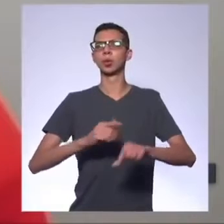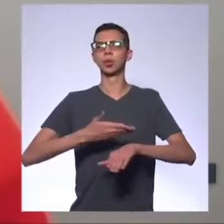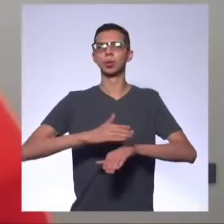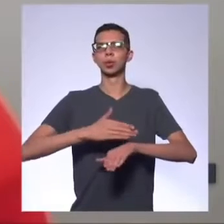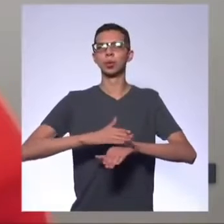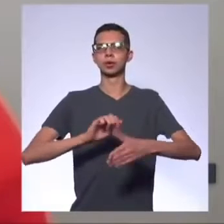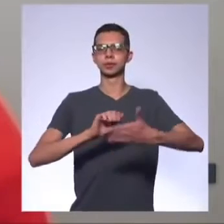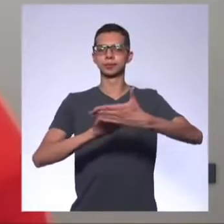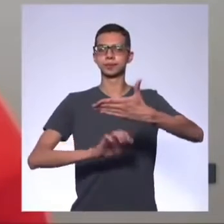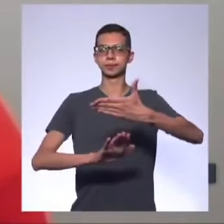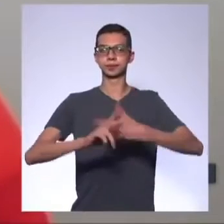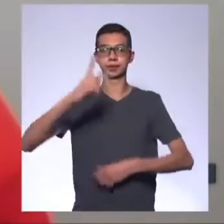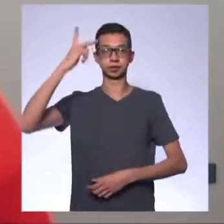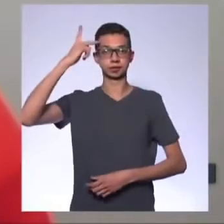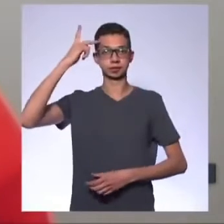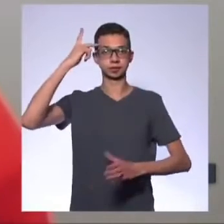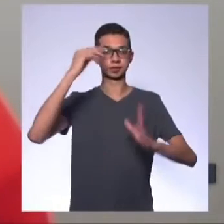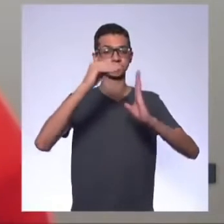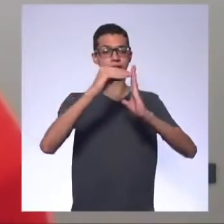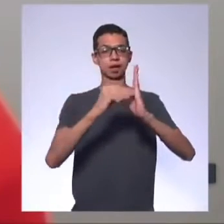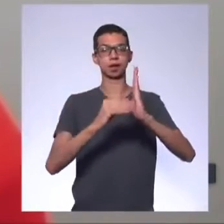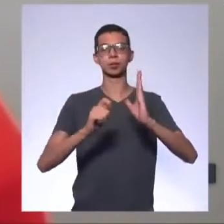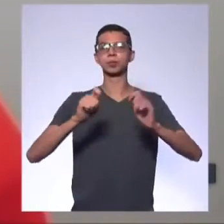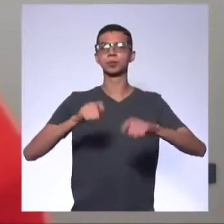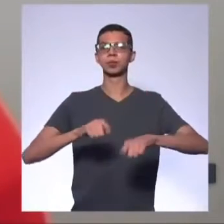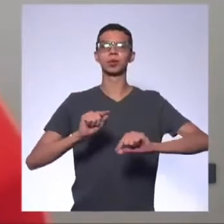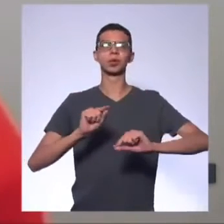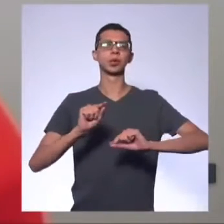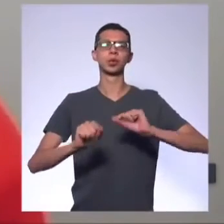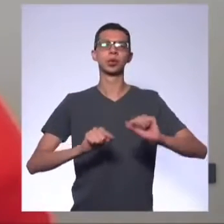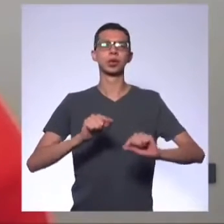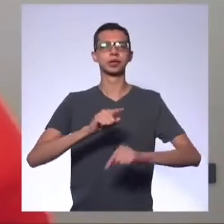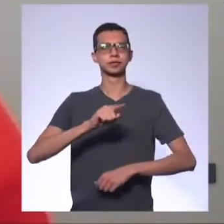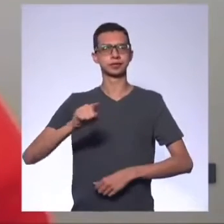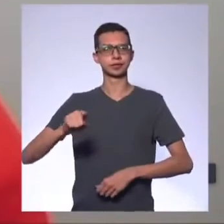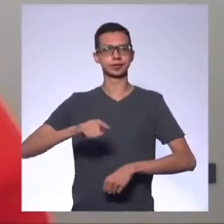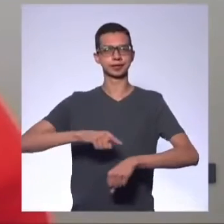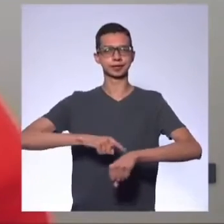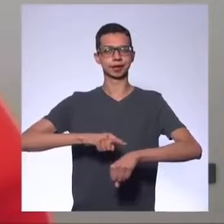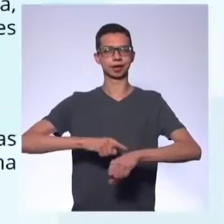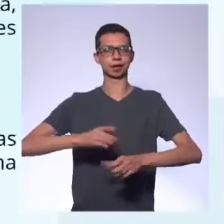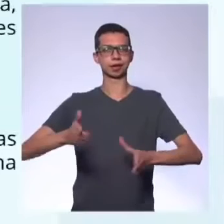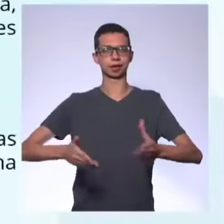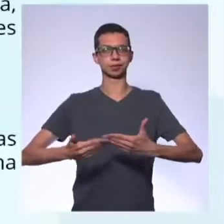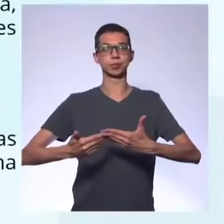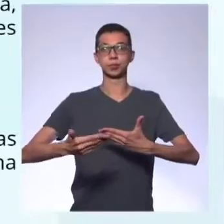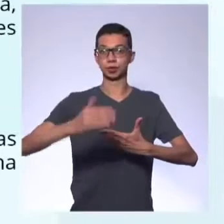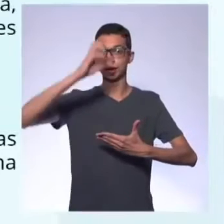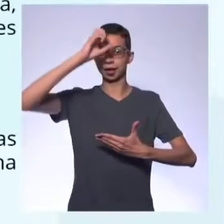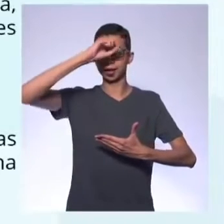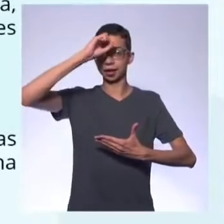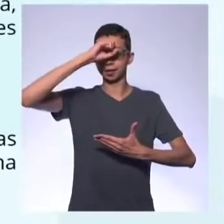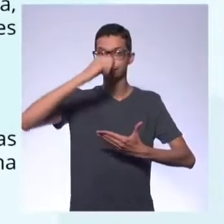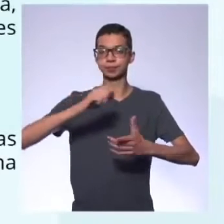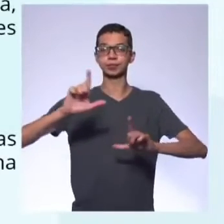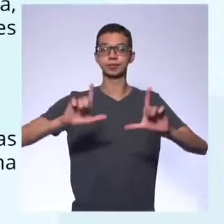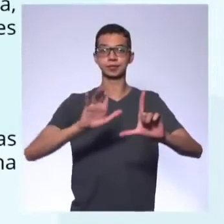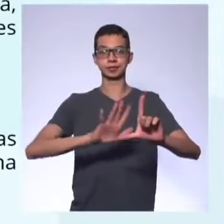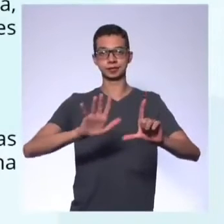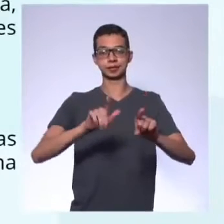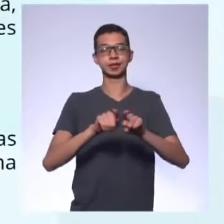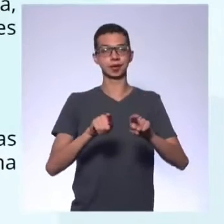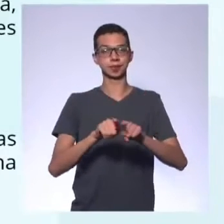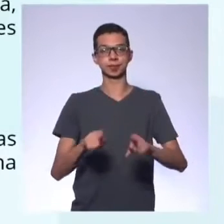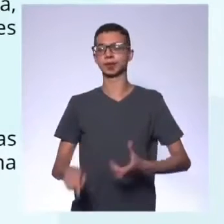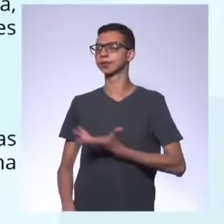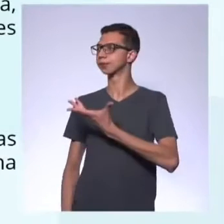do currículo paulista, né, que faz aí esse nosso percurso de aprendizagem? Então, vamos na tela também, né?